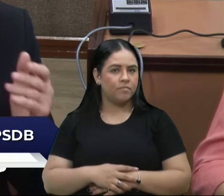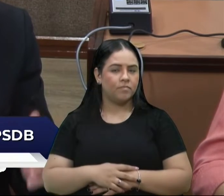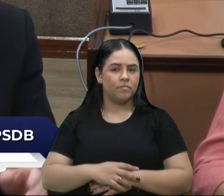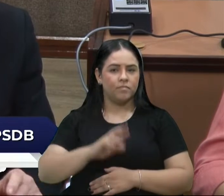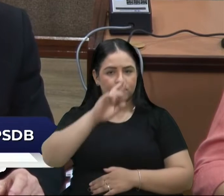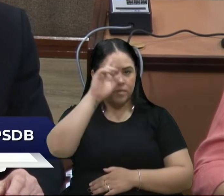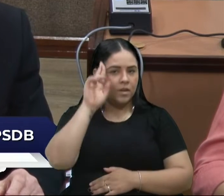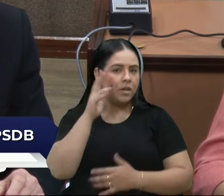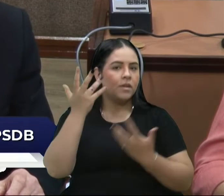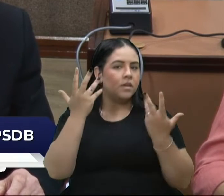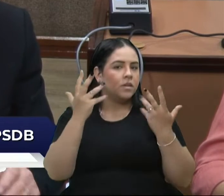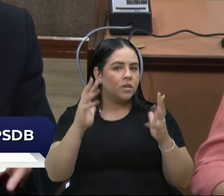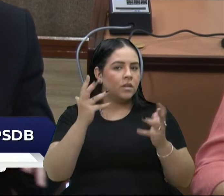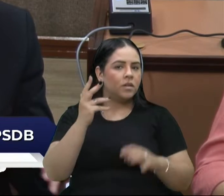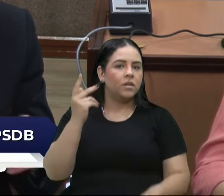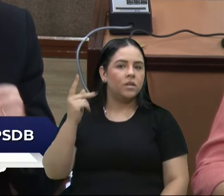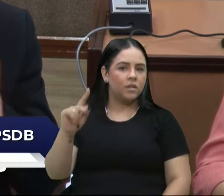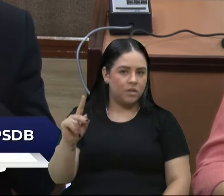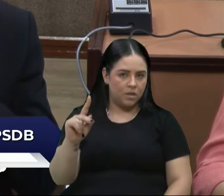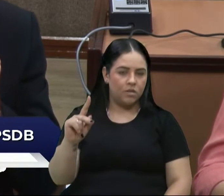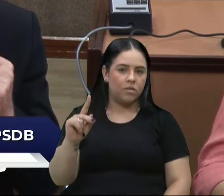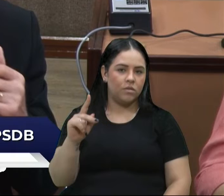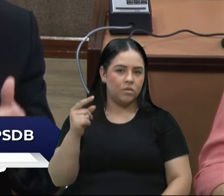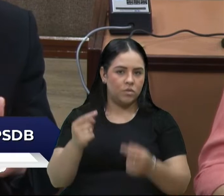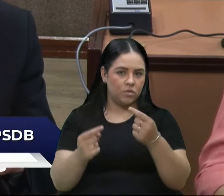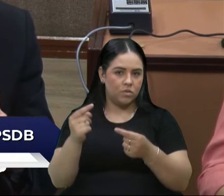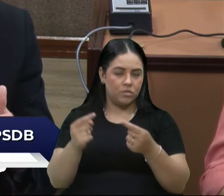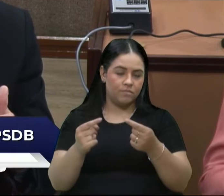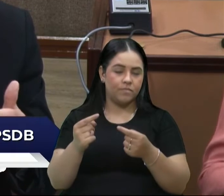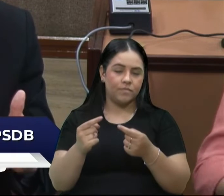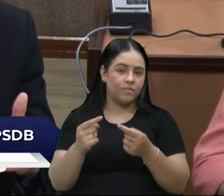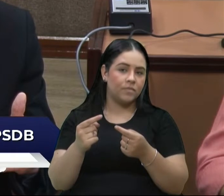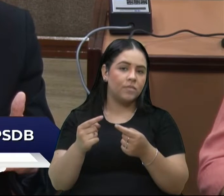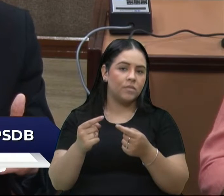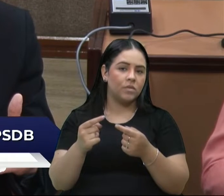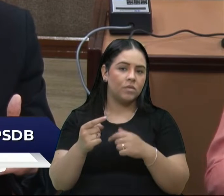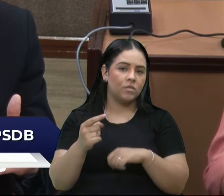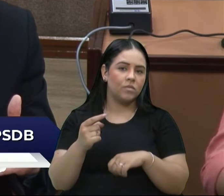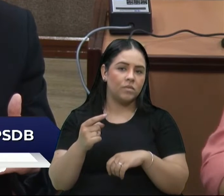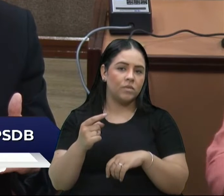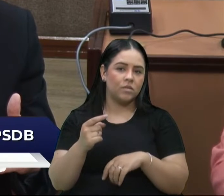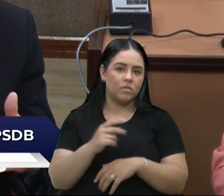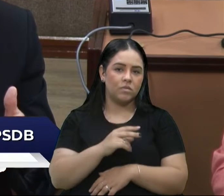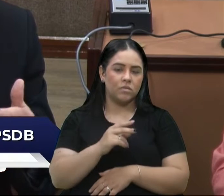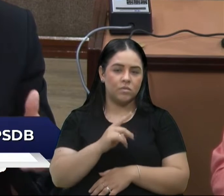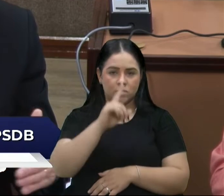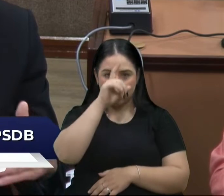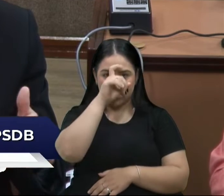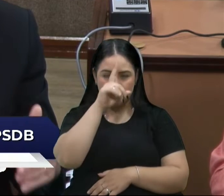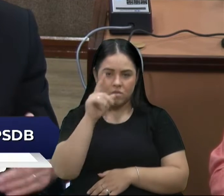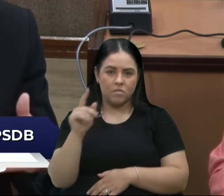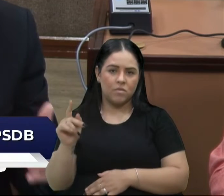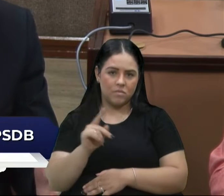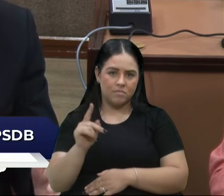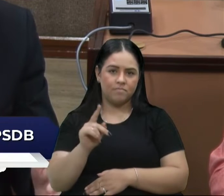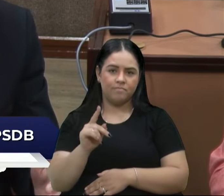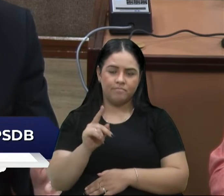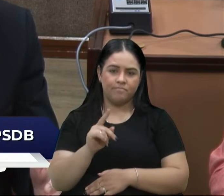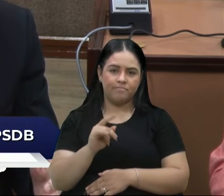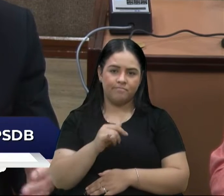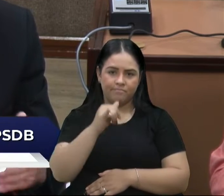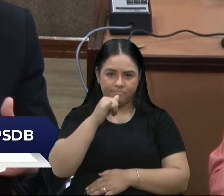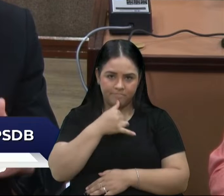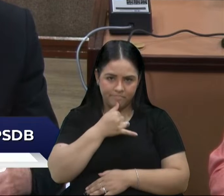Rafael, parabéns por essa discussão, e lamento o Hospital Pompeia, que tem se posicionado na imprensa de um modo